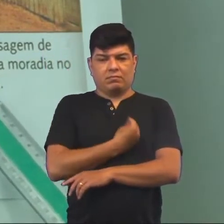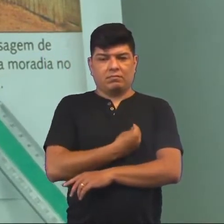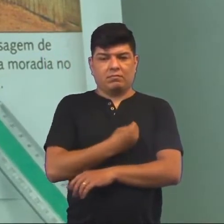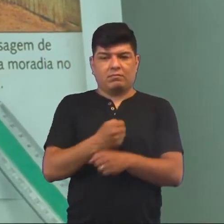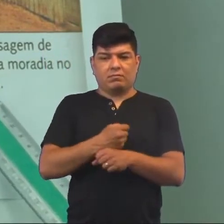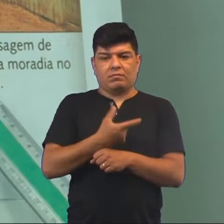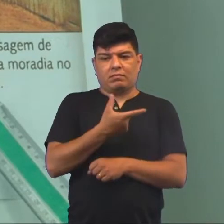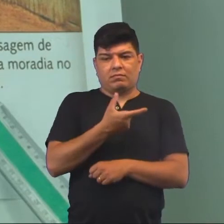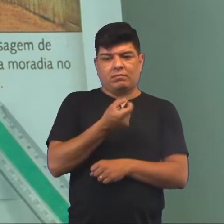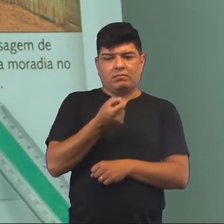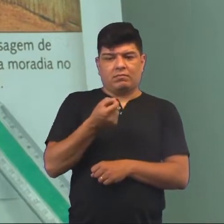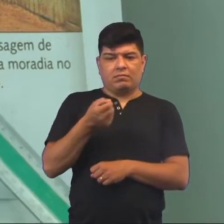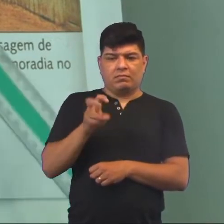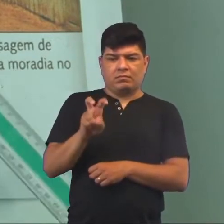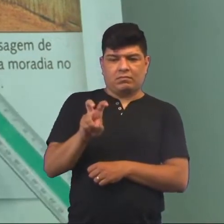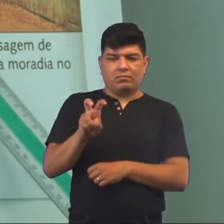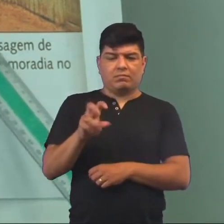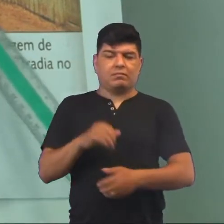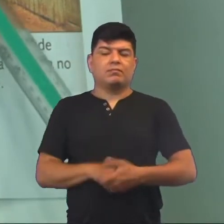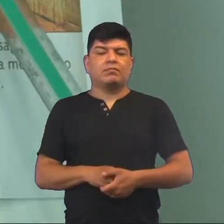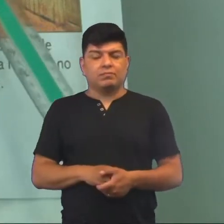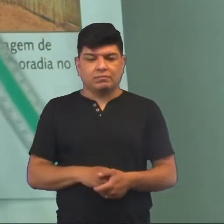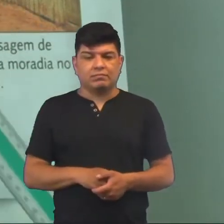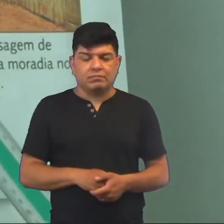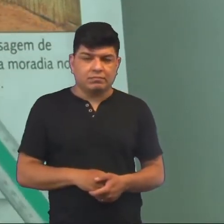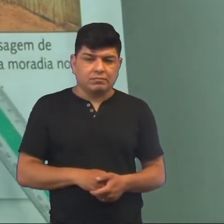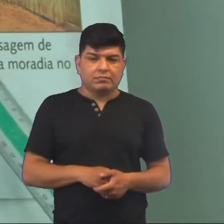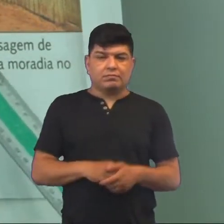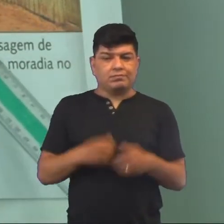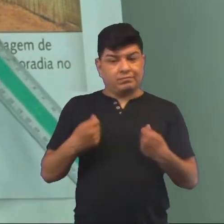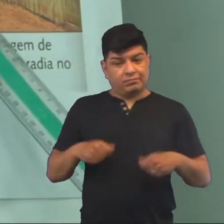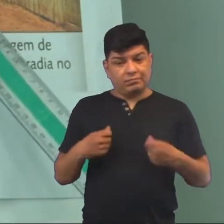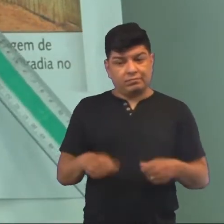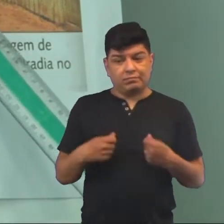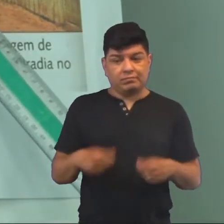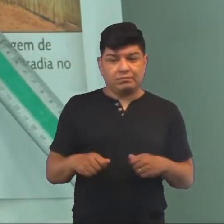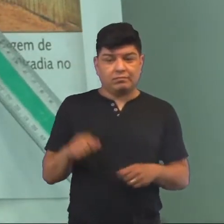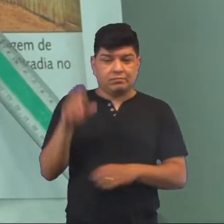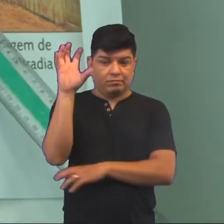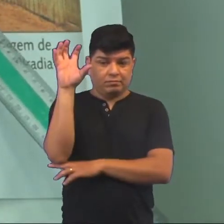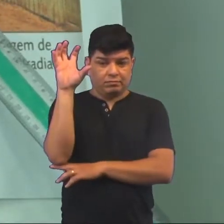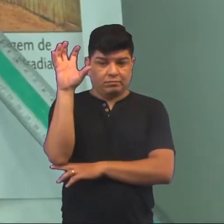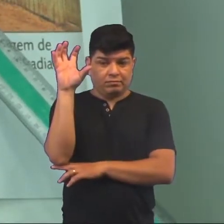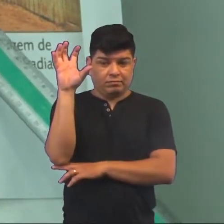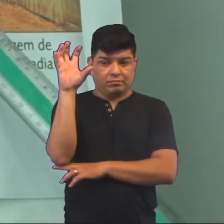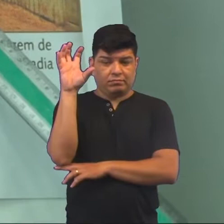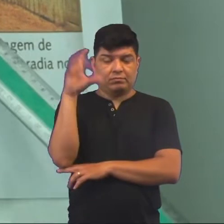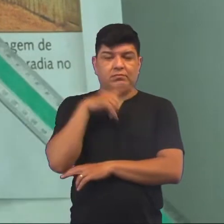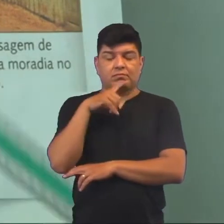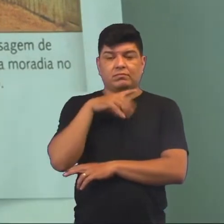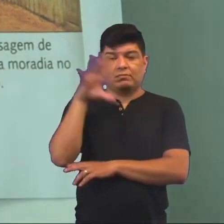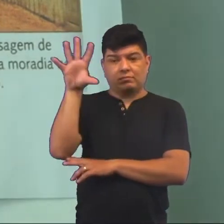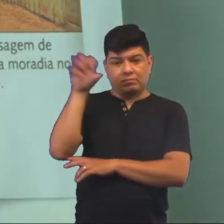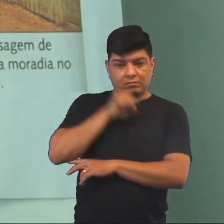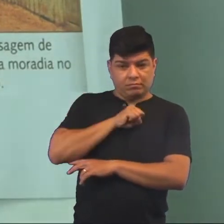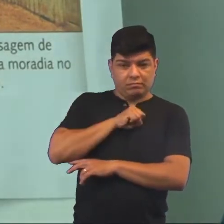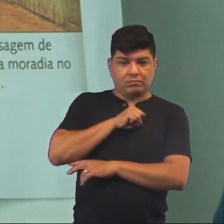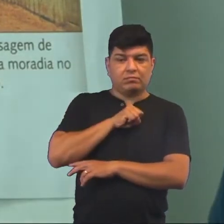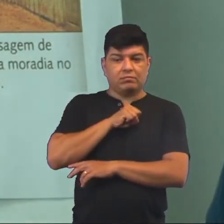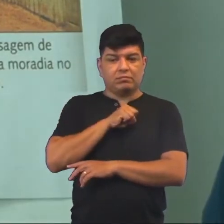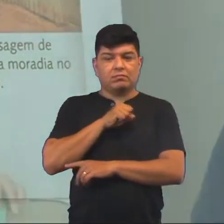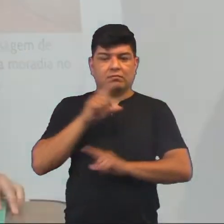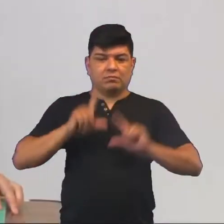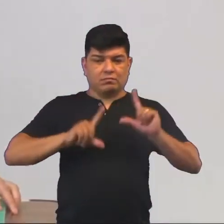foto de 2005, olha só. Se faz necessário a antena parabólica, né, para ele ter o sinal lá, tanto